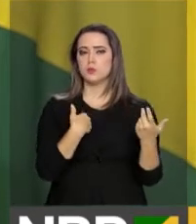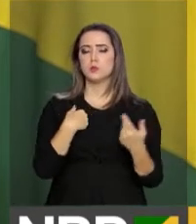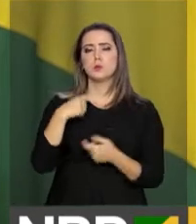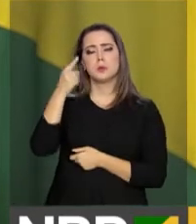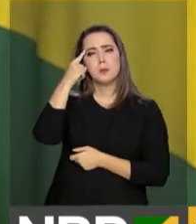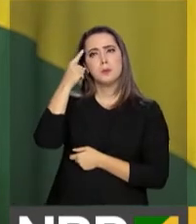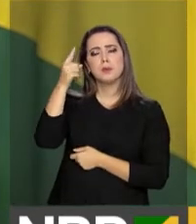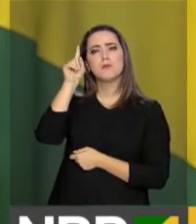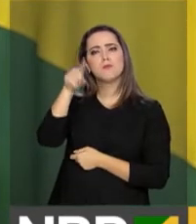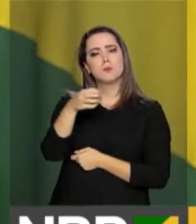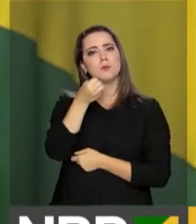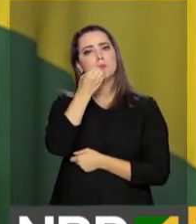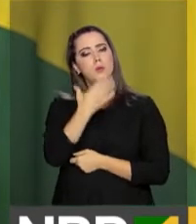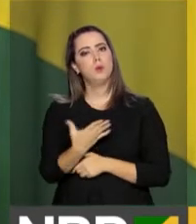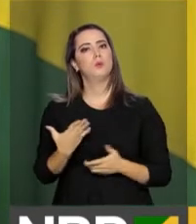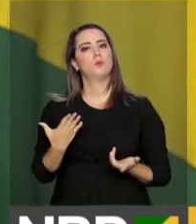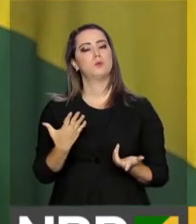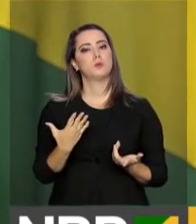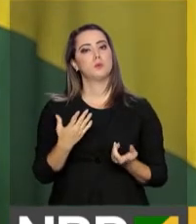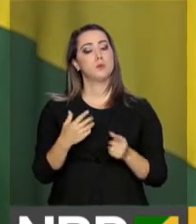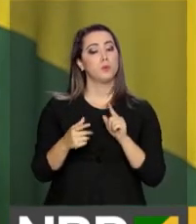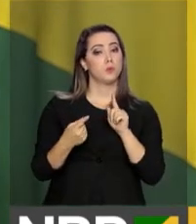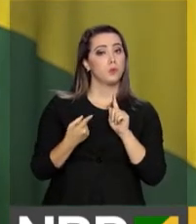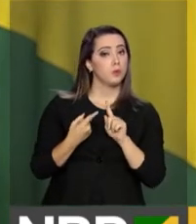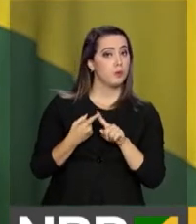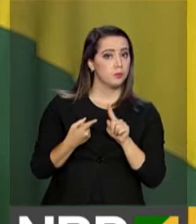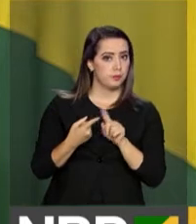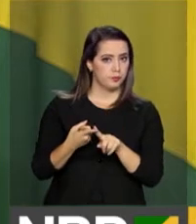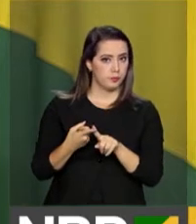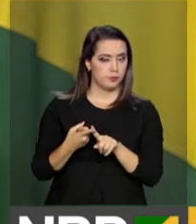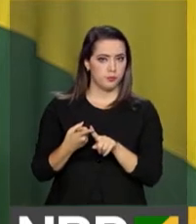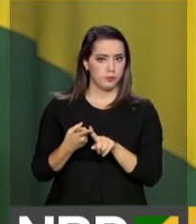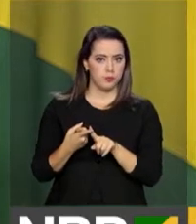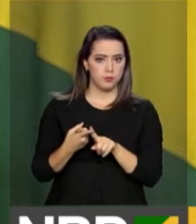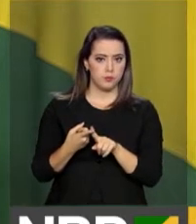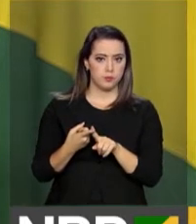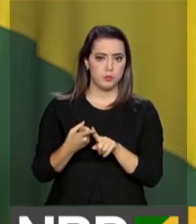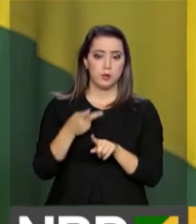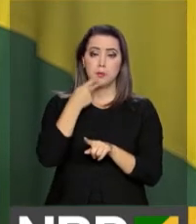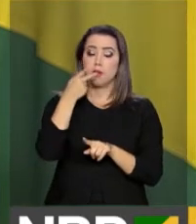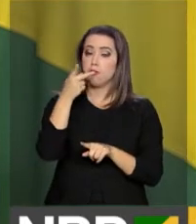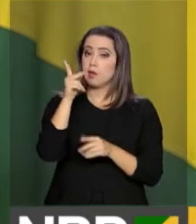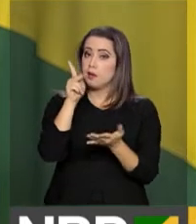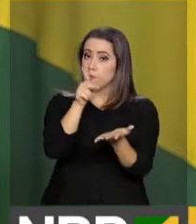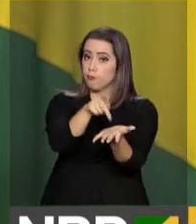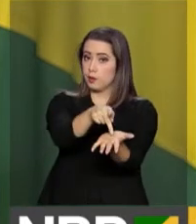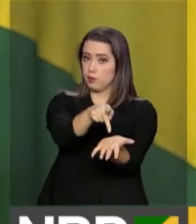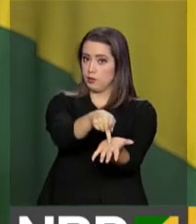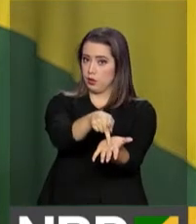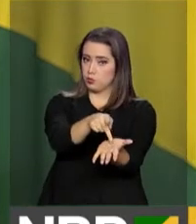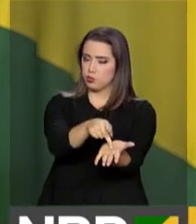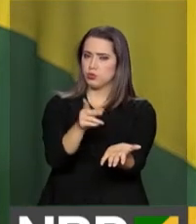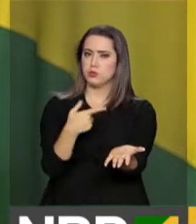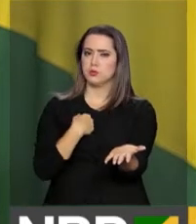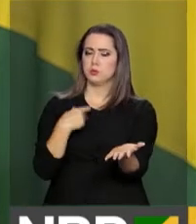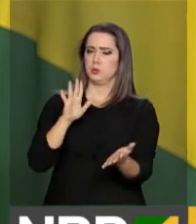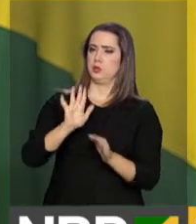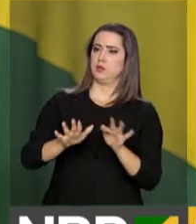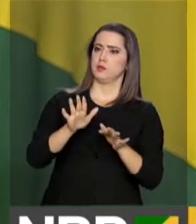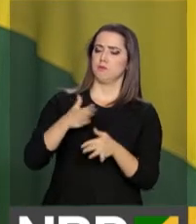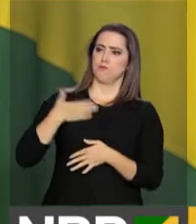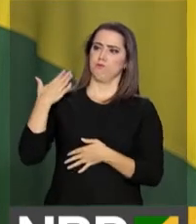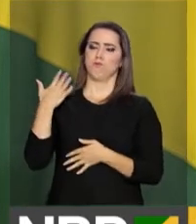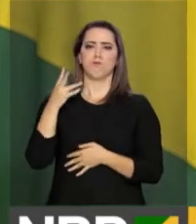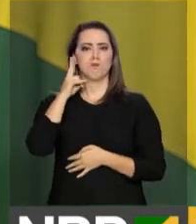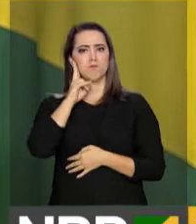extremamente útil em primeiro lugar para repor a verdade porque me surpreendendo